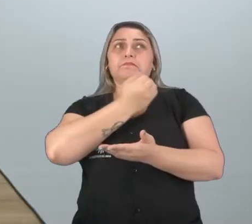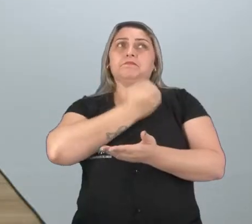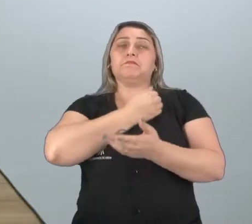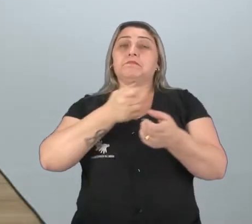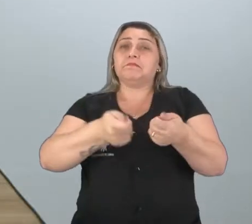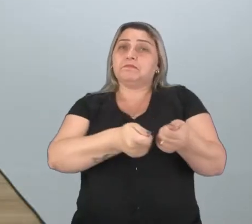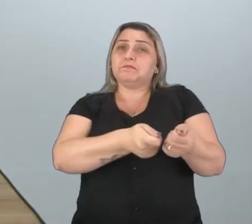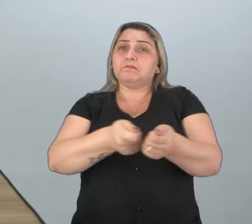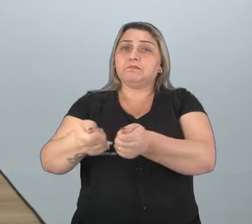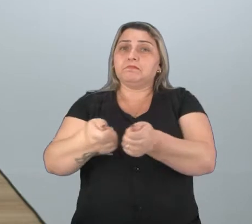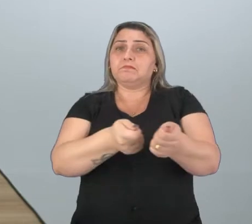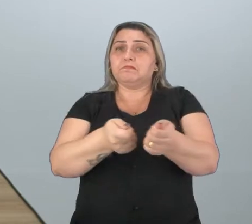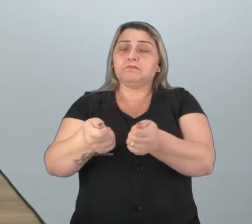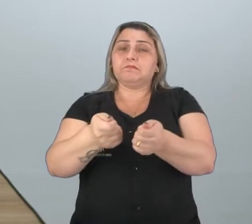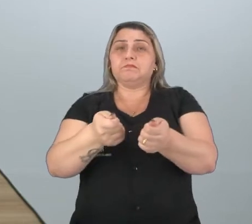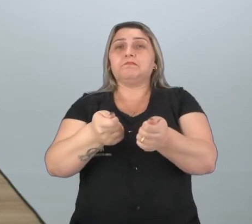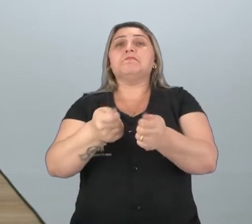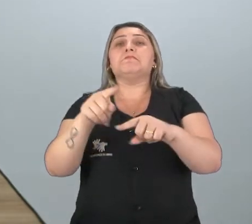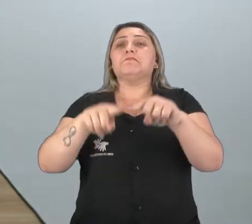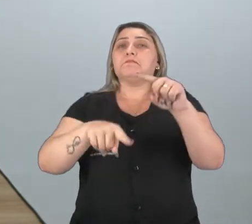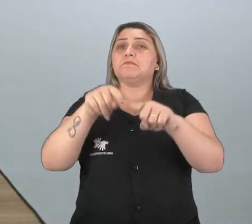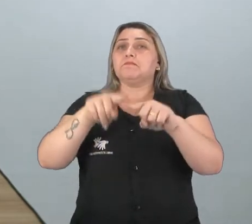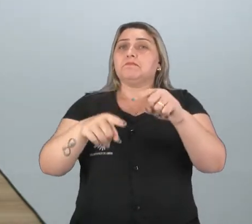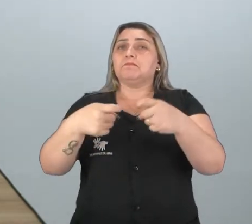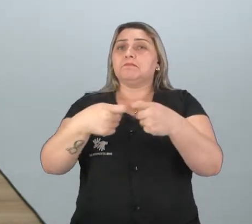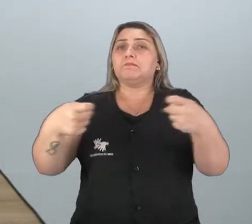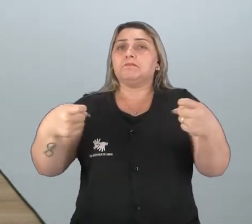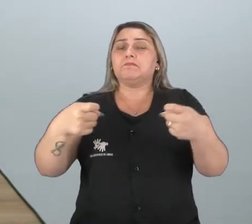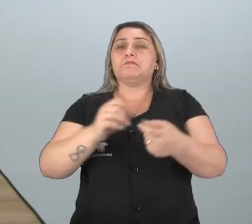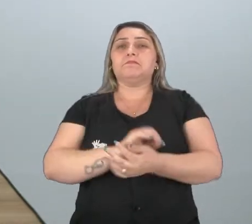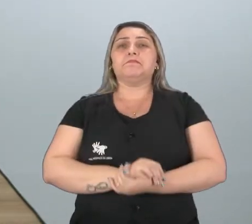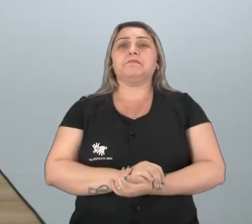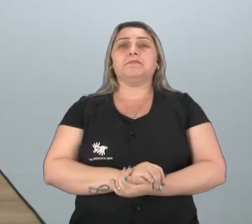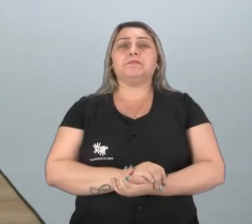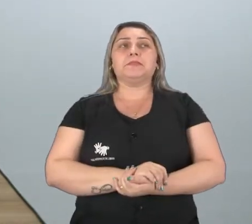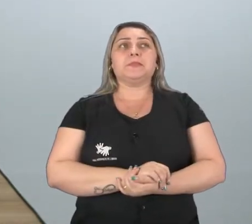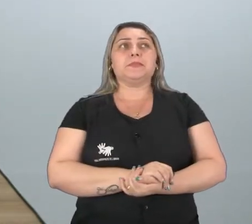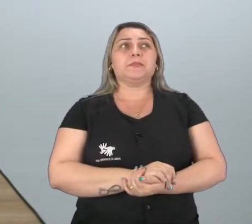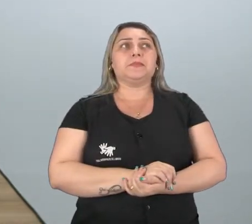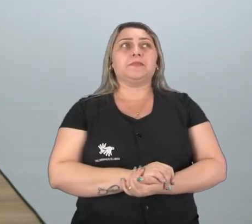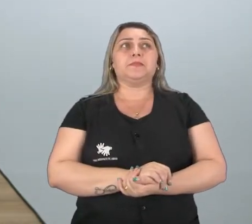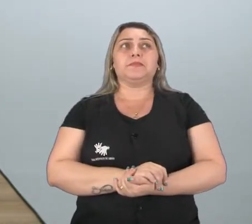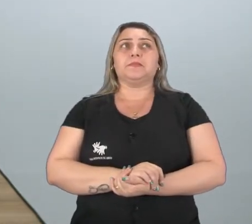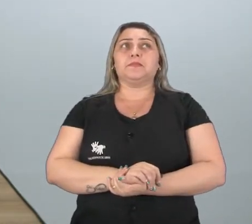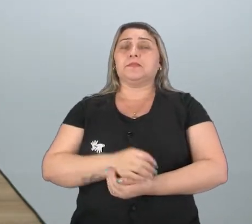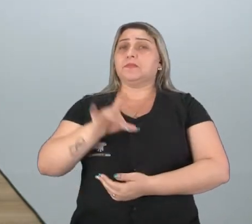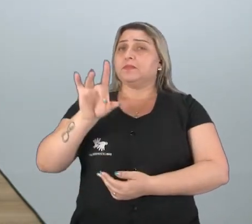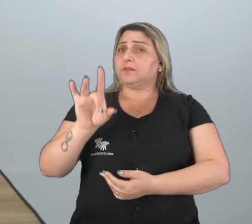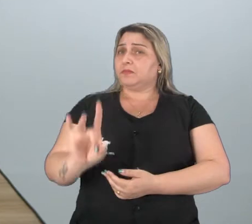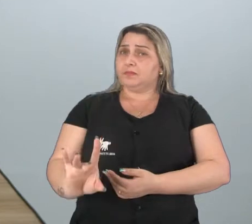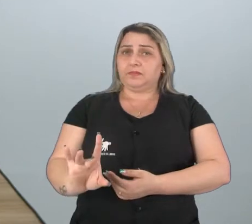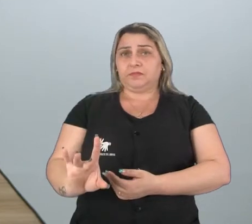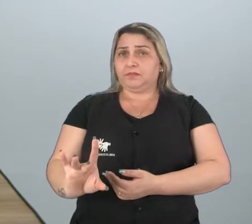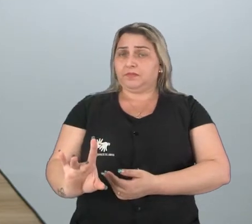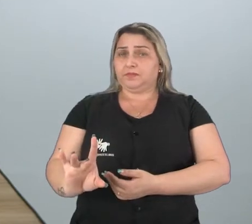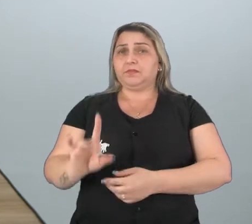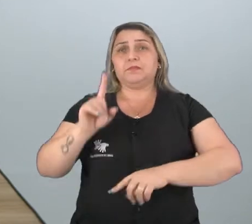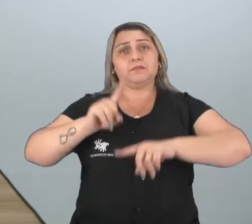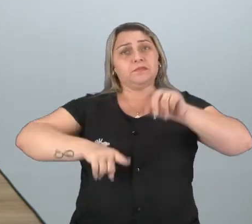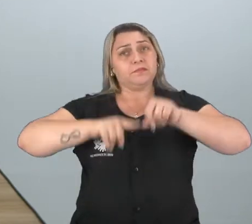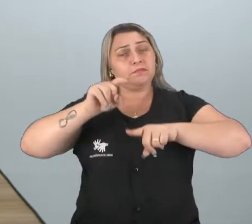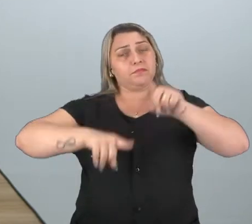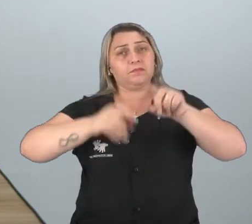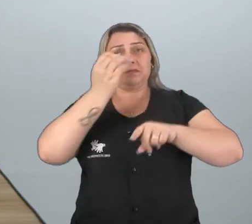o código deste produto. É o código da meia. Mas será que é somente nesses objetos